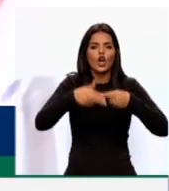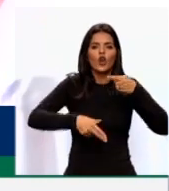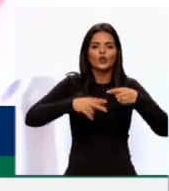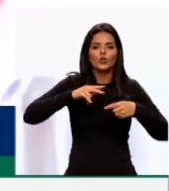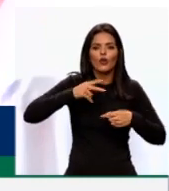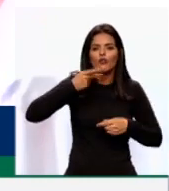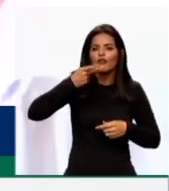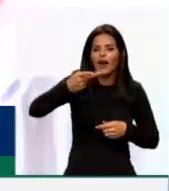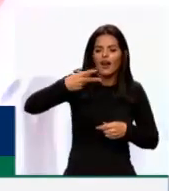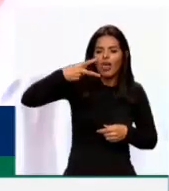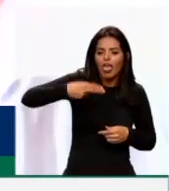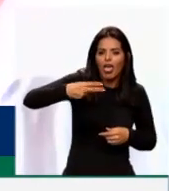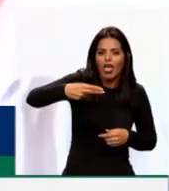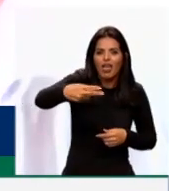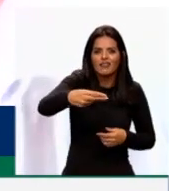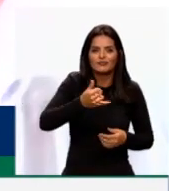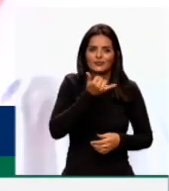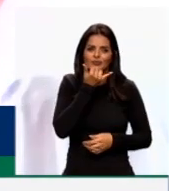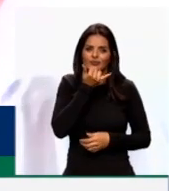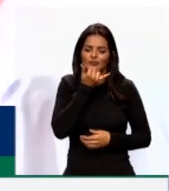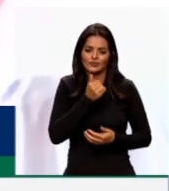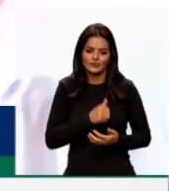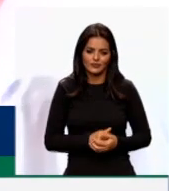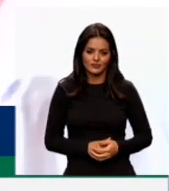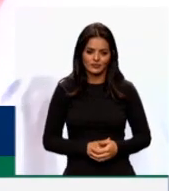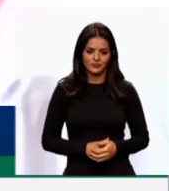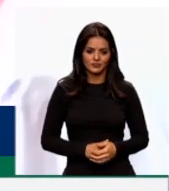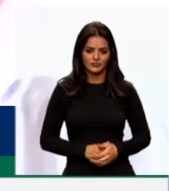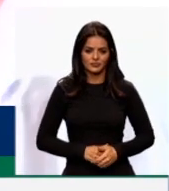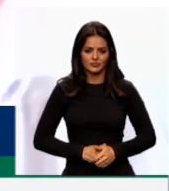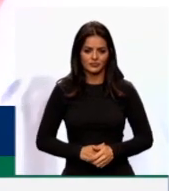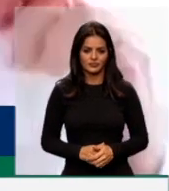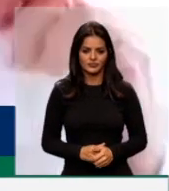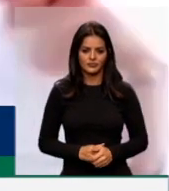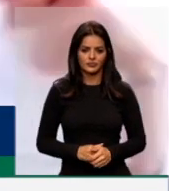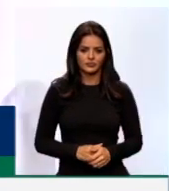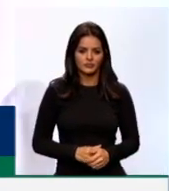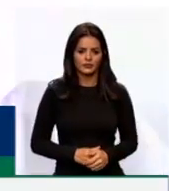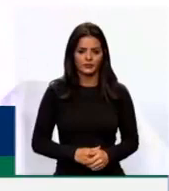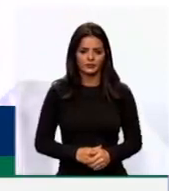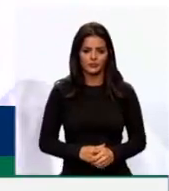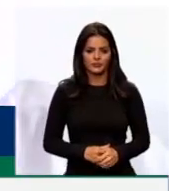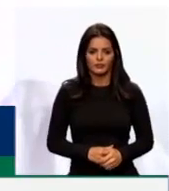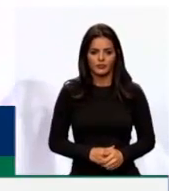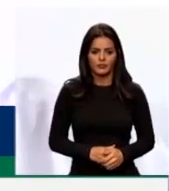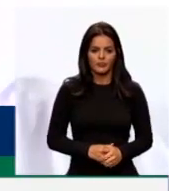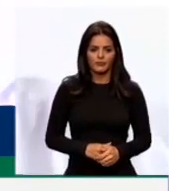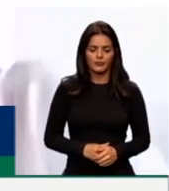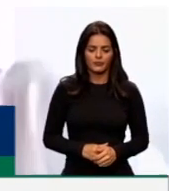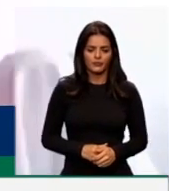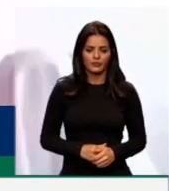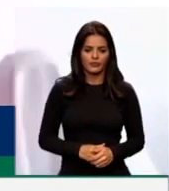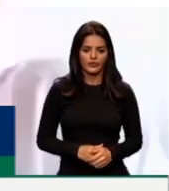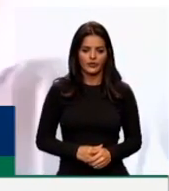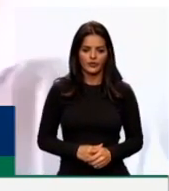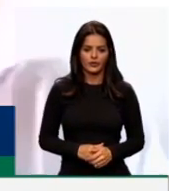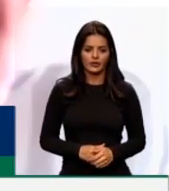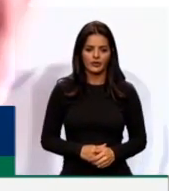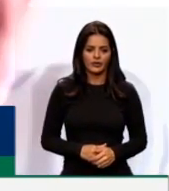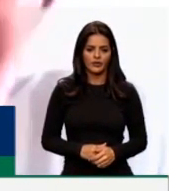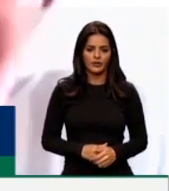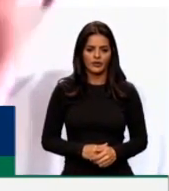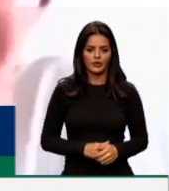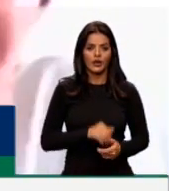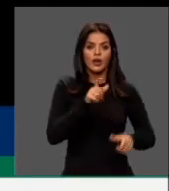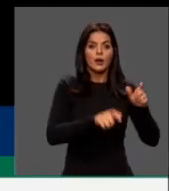mais a sua condição de identidade de gênero e de orientação sexual. Nós tivemos 3 vezes mais um aumento das